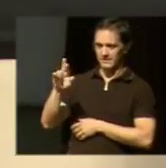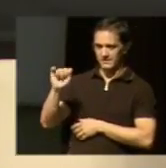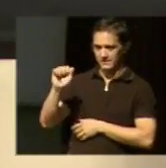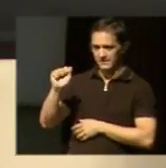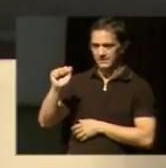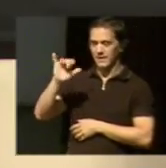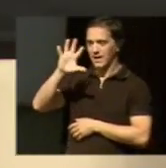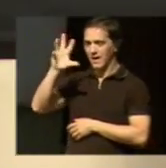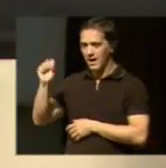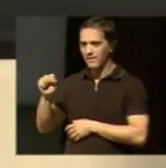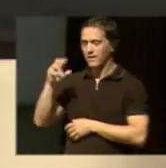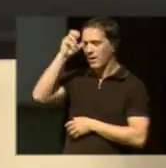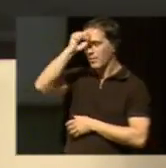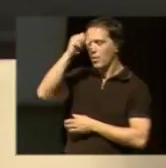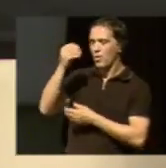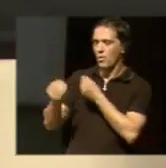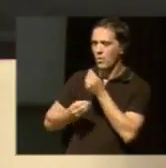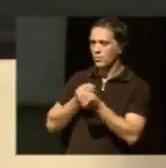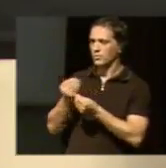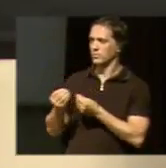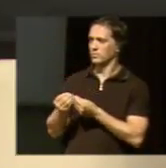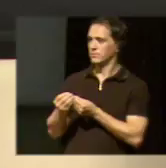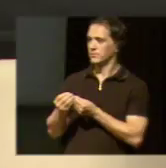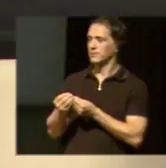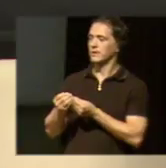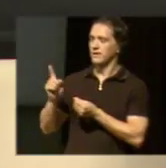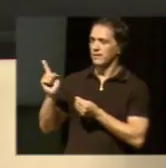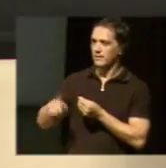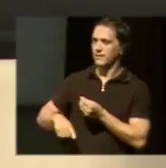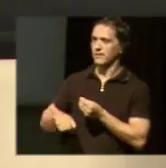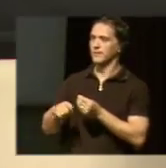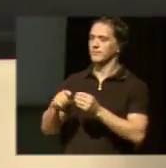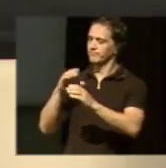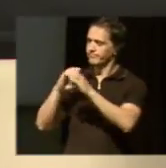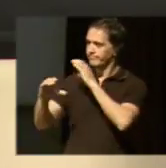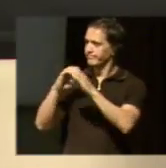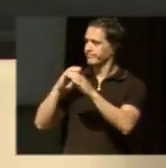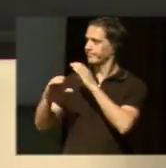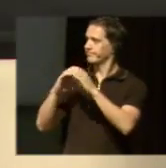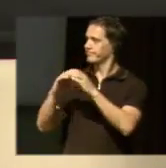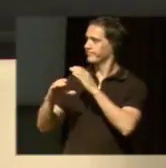seja, por via mídia a comunicação funciona.